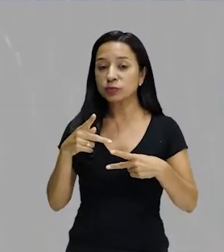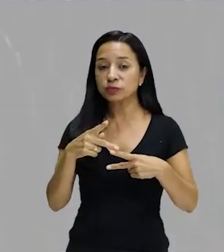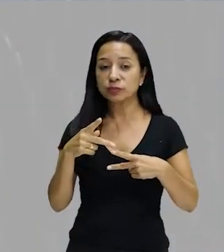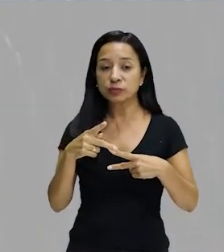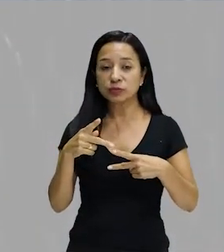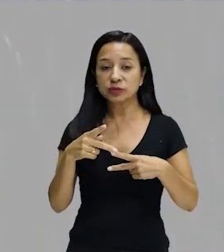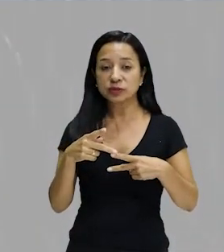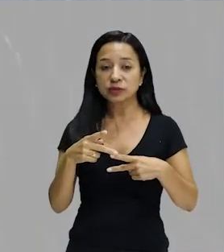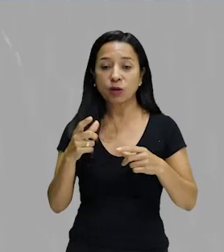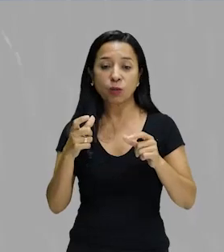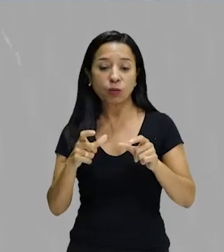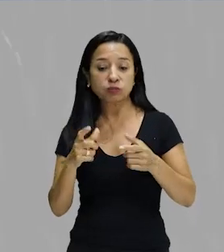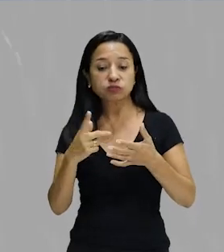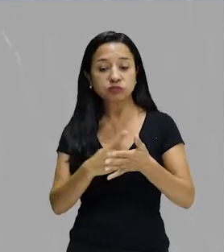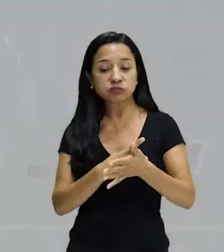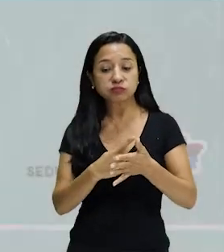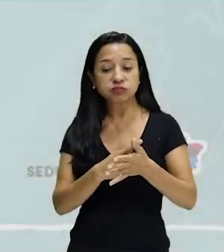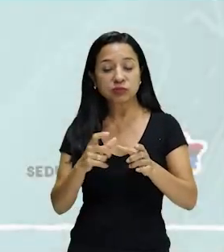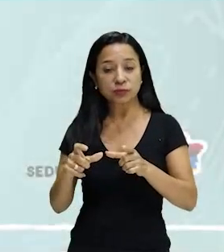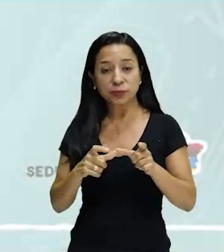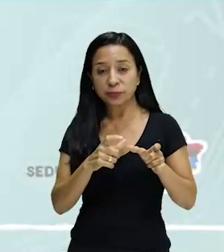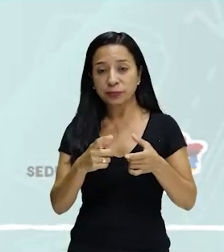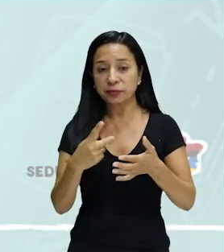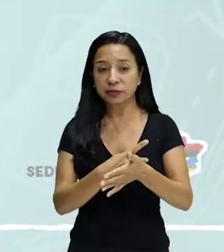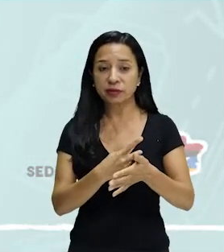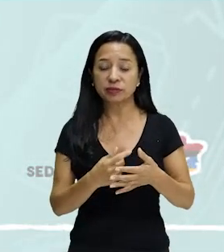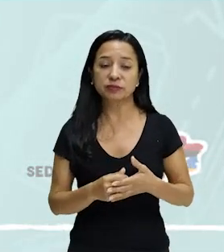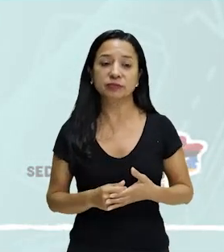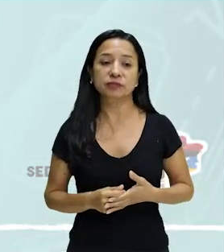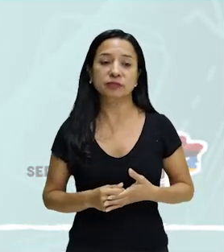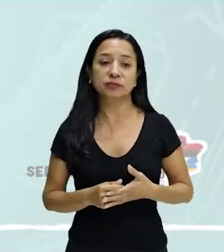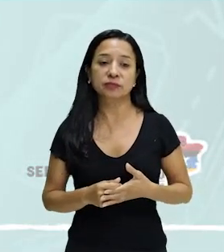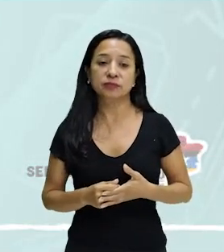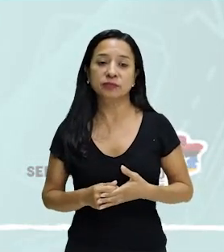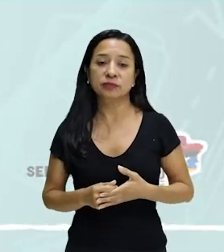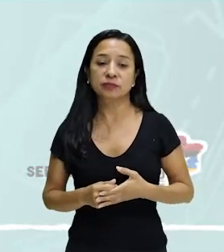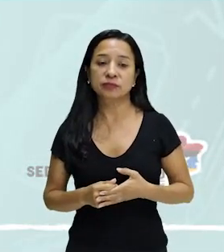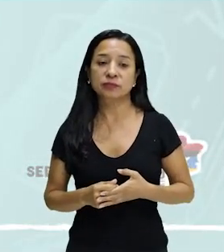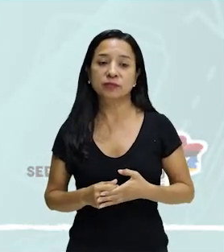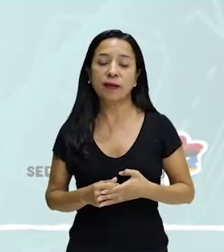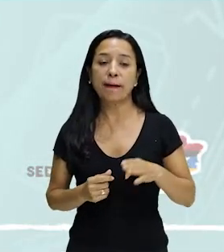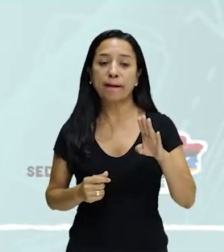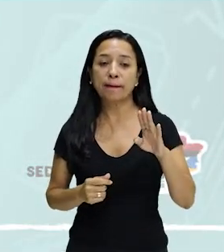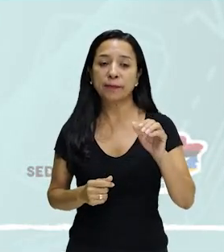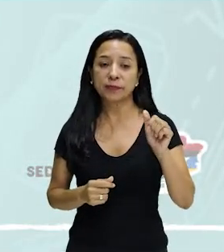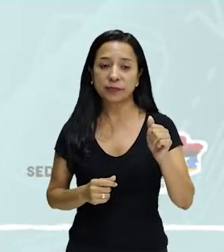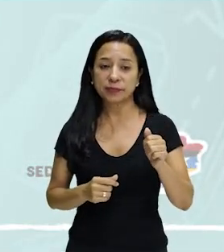deveria colocar. Então, olha só. Deu-lhe um belo presente de aniversário.